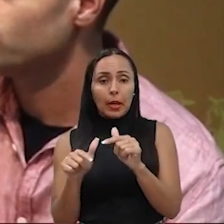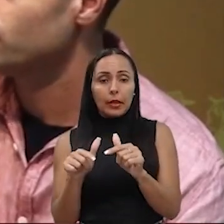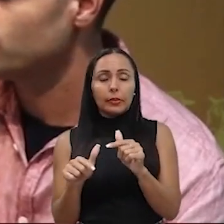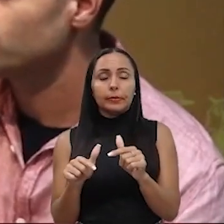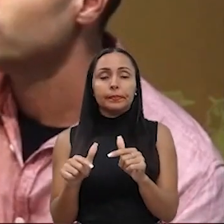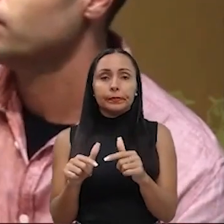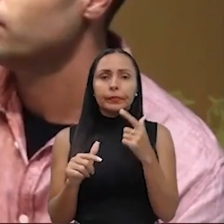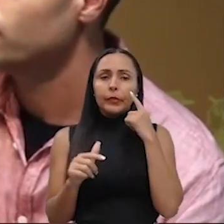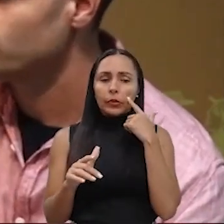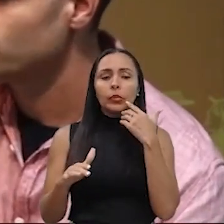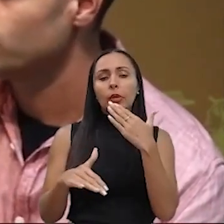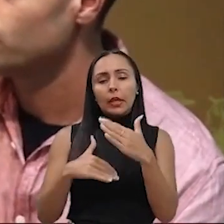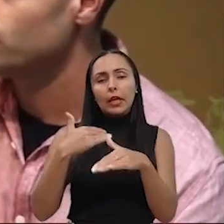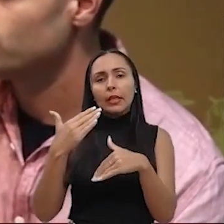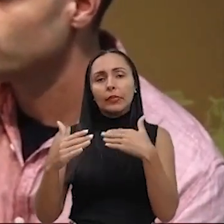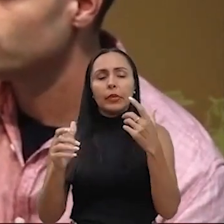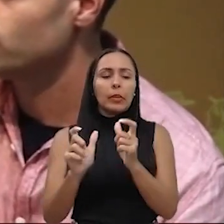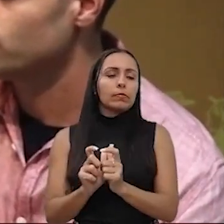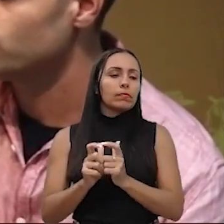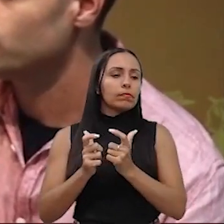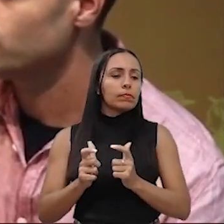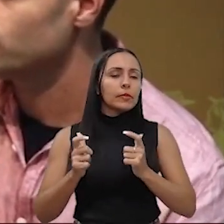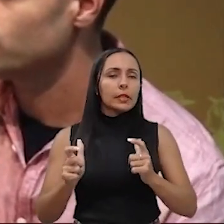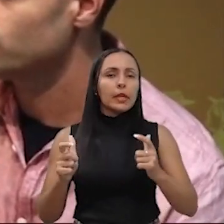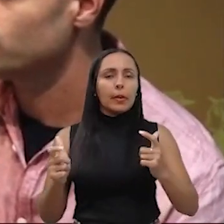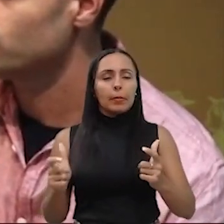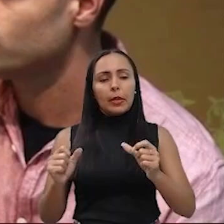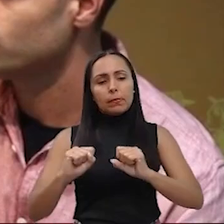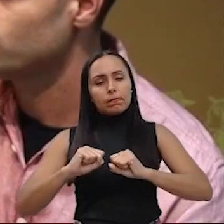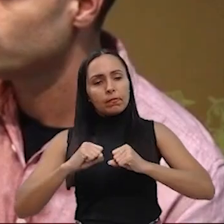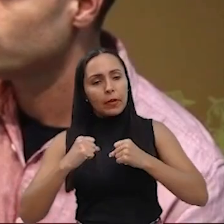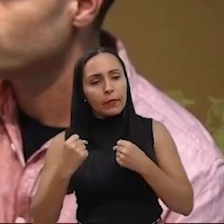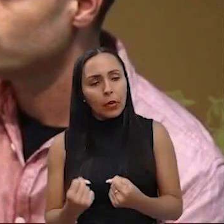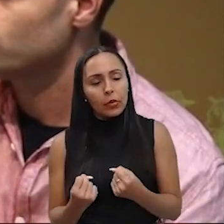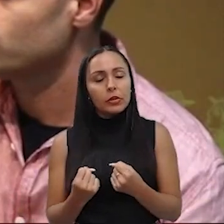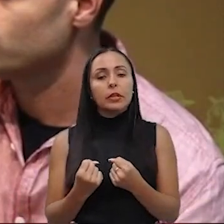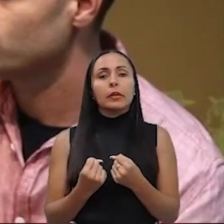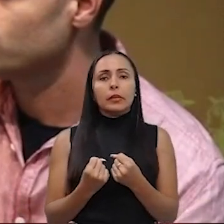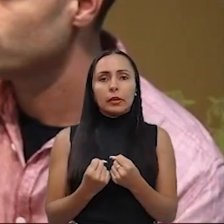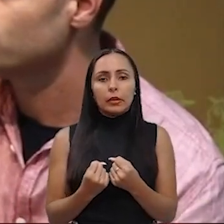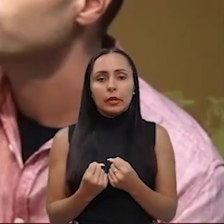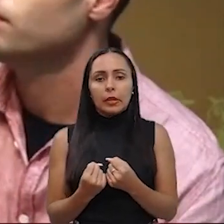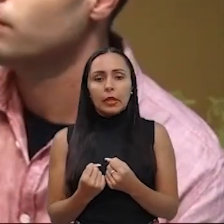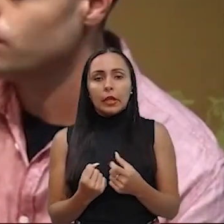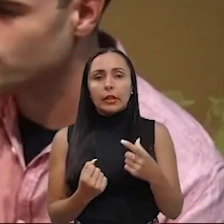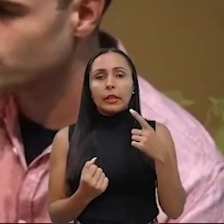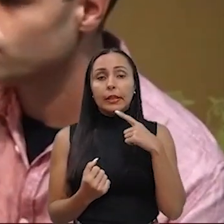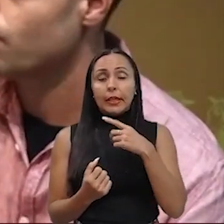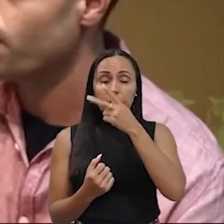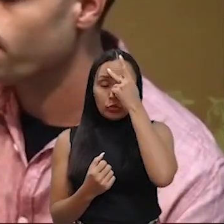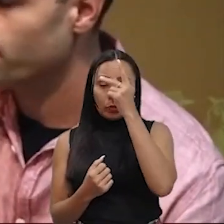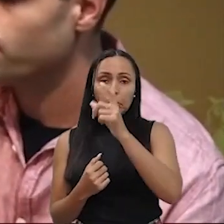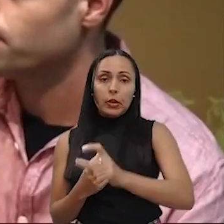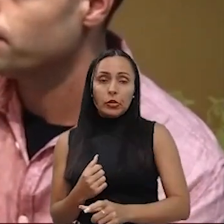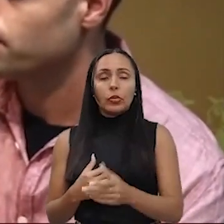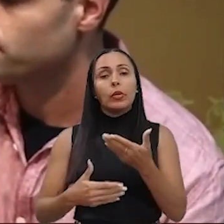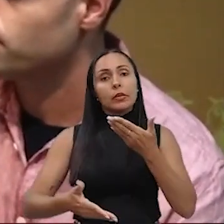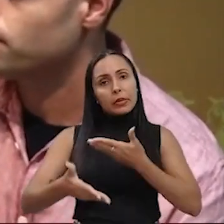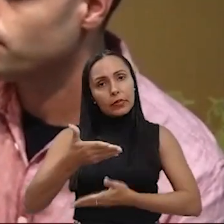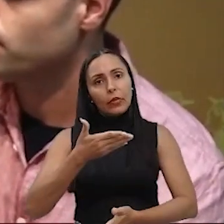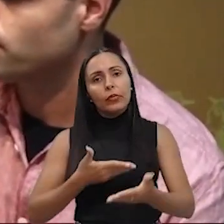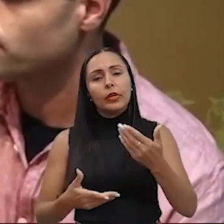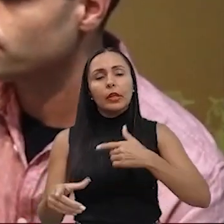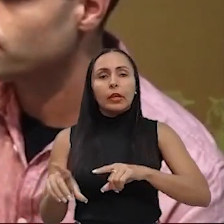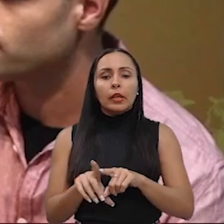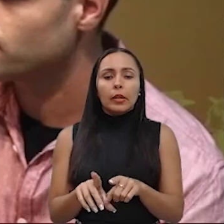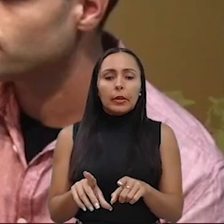cada vez mais se amplie, se reforce e tenha muito mais pessoas envolvidas, e que a gente